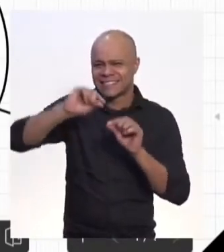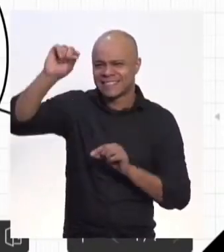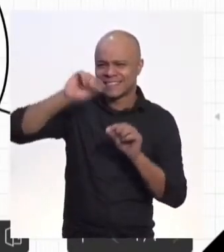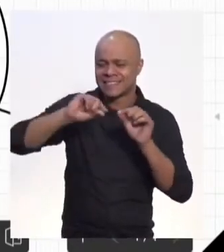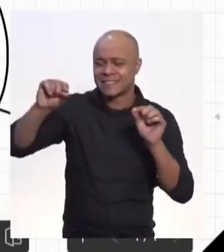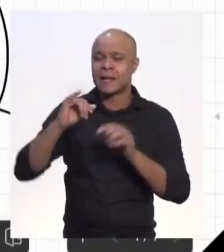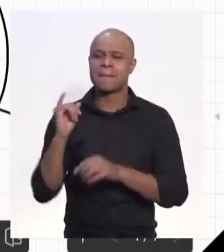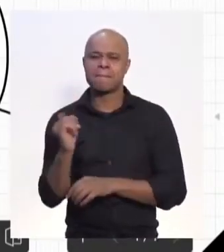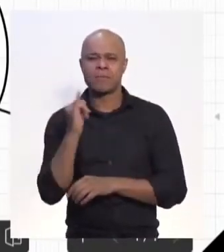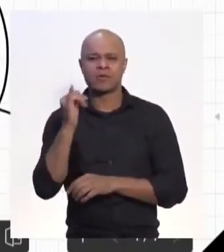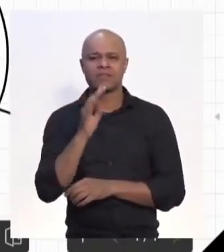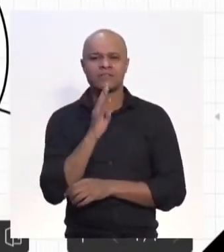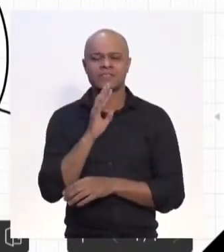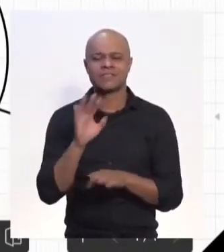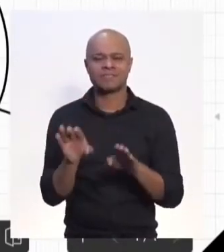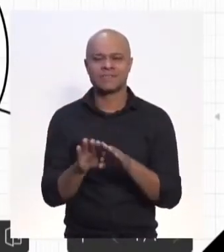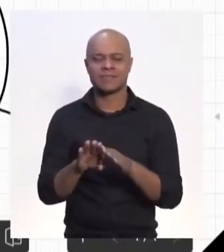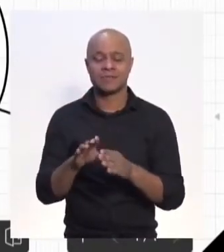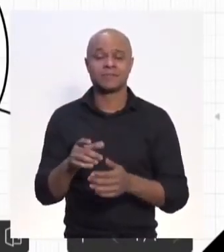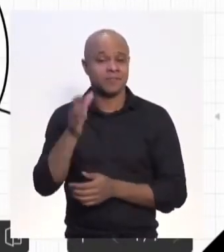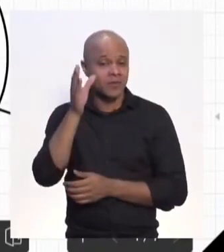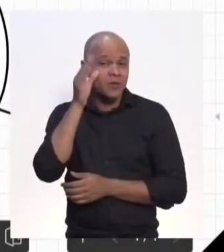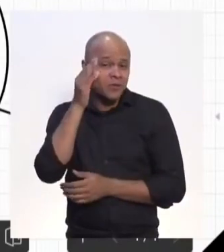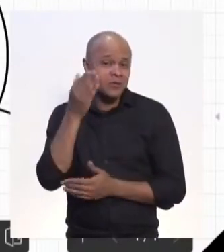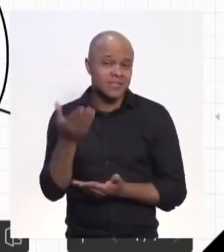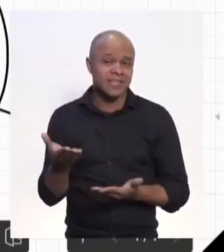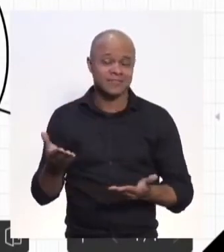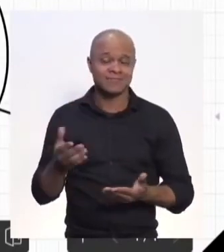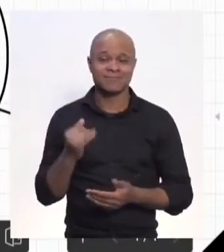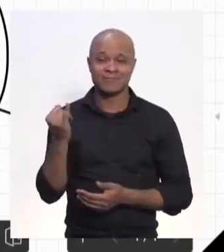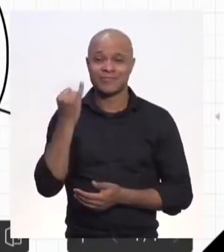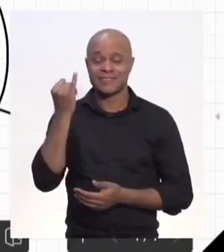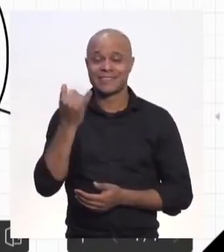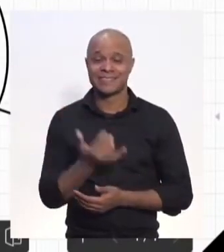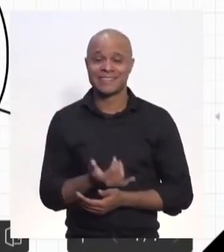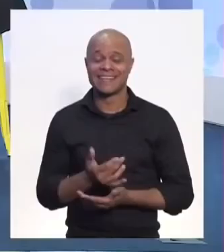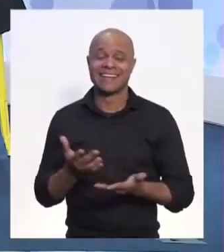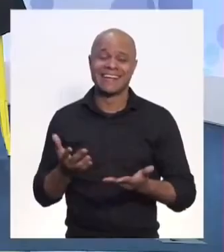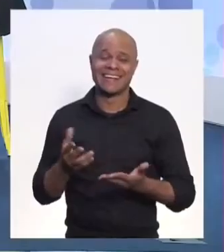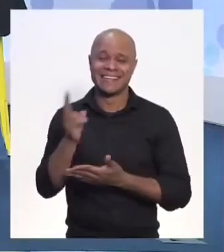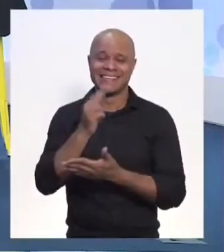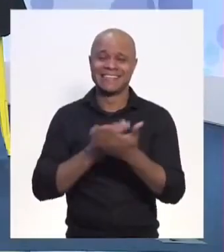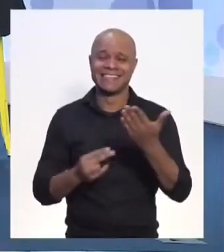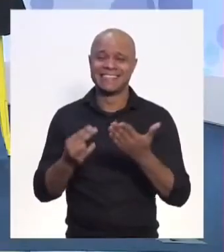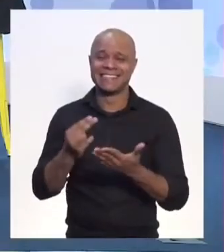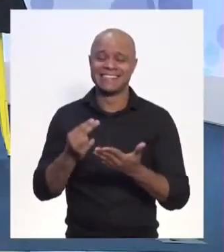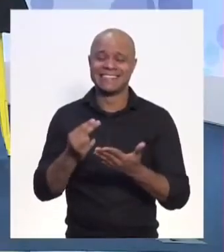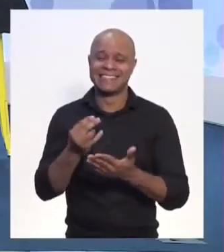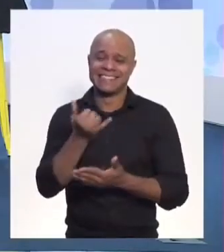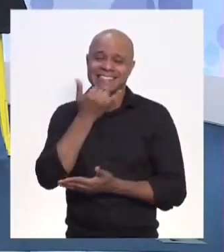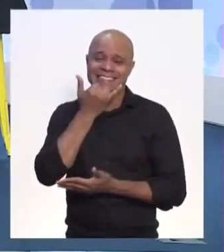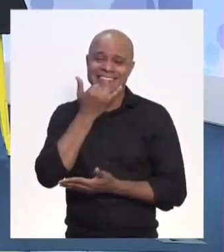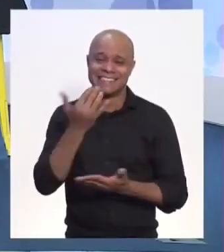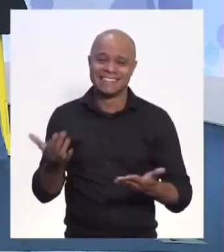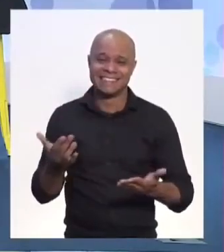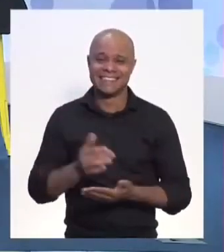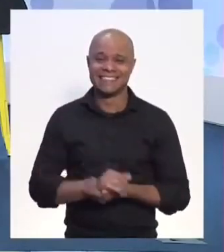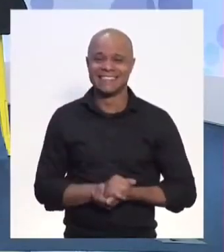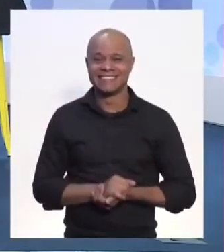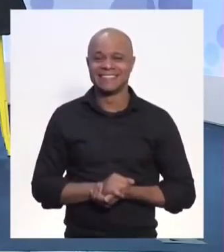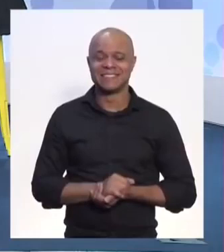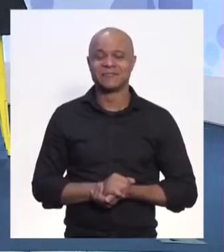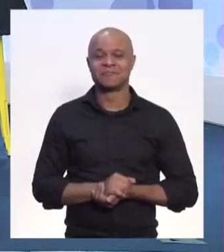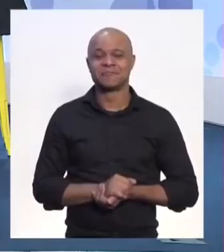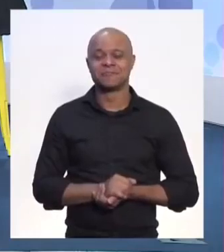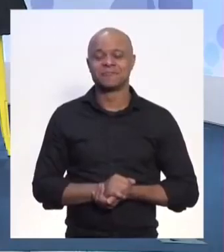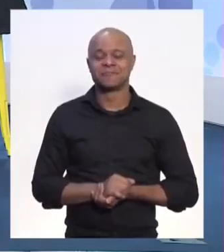vale a pena só por curiosidade, Desculpa o mal feito do gráfico, tudo bem? E aproveitando, Osmar,